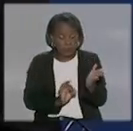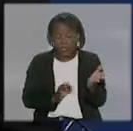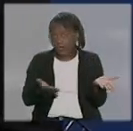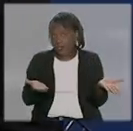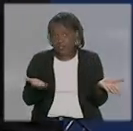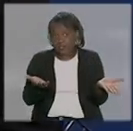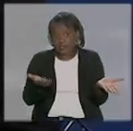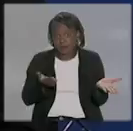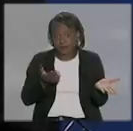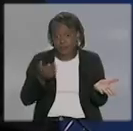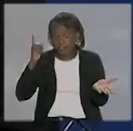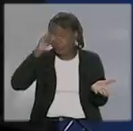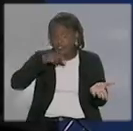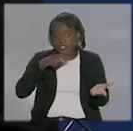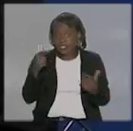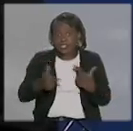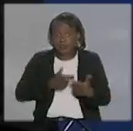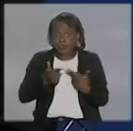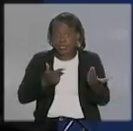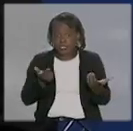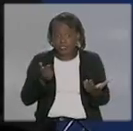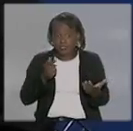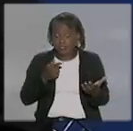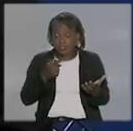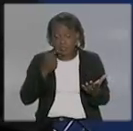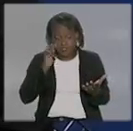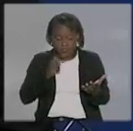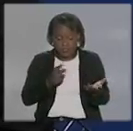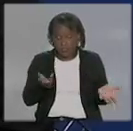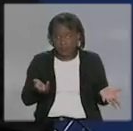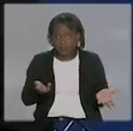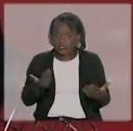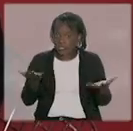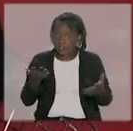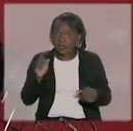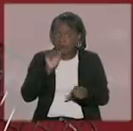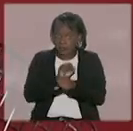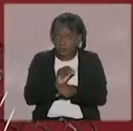que esses profissionais levem essas questões em consideração.